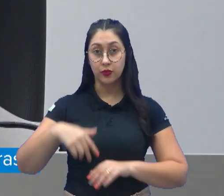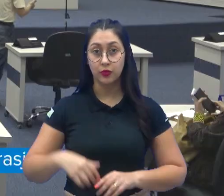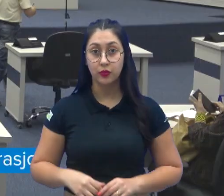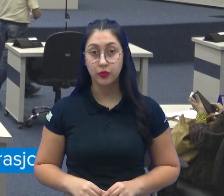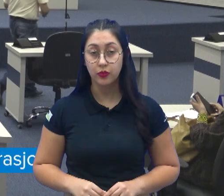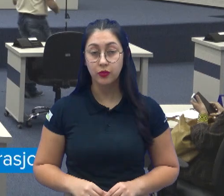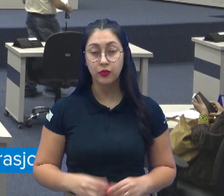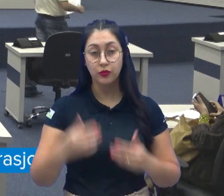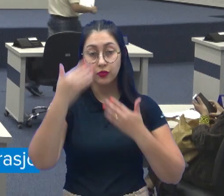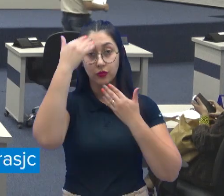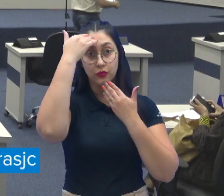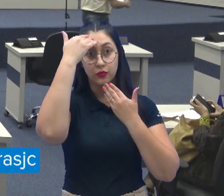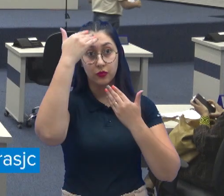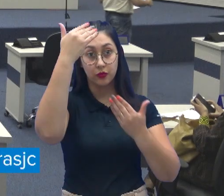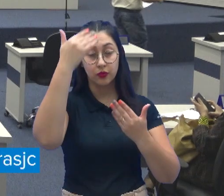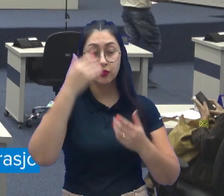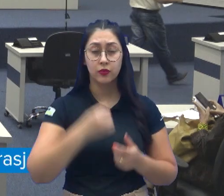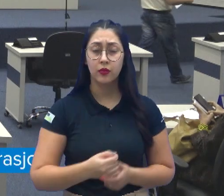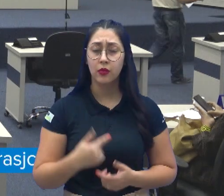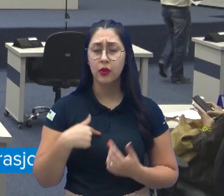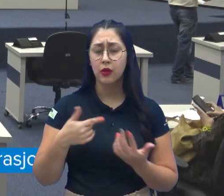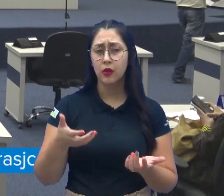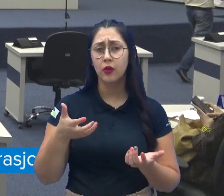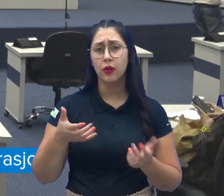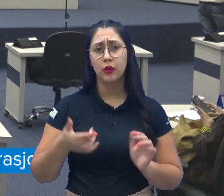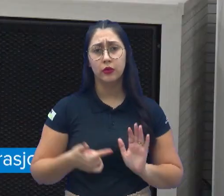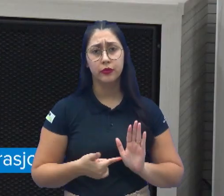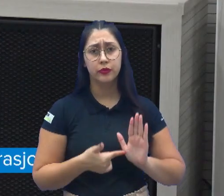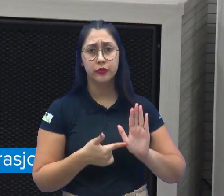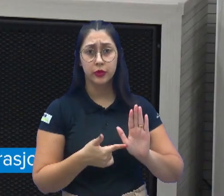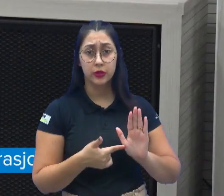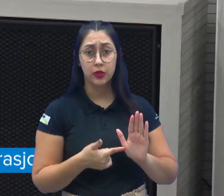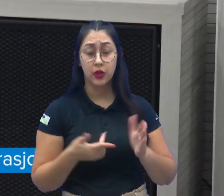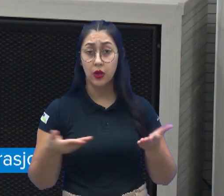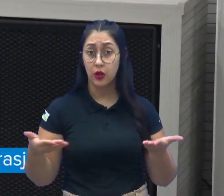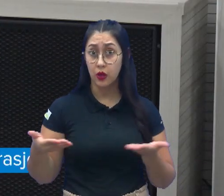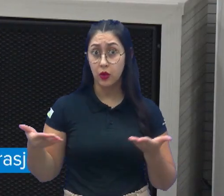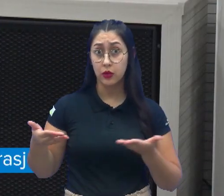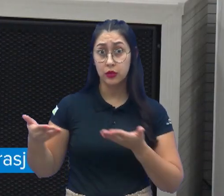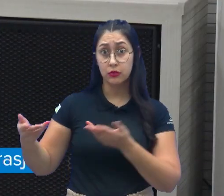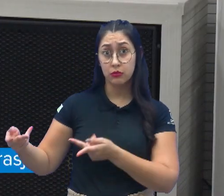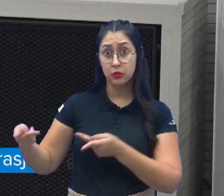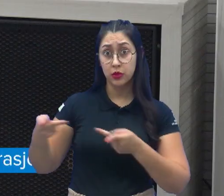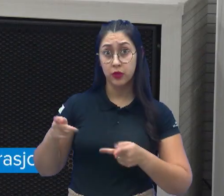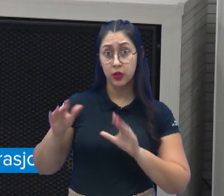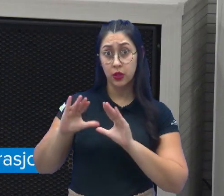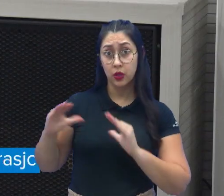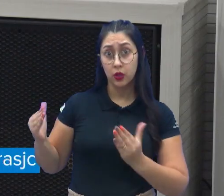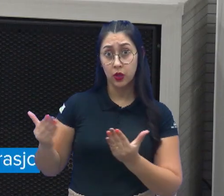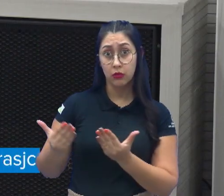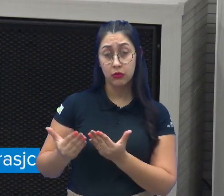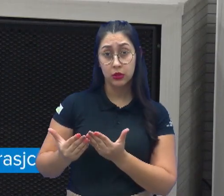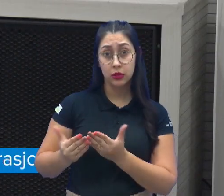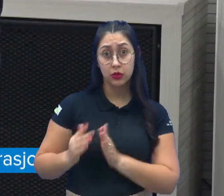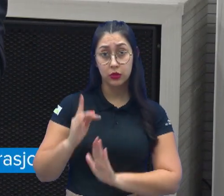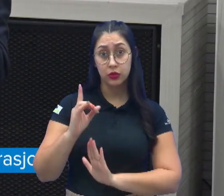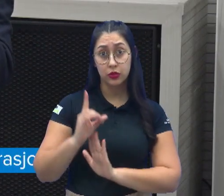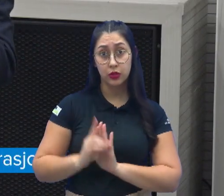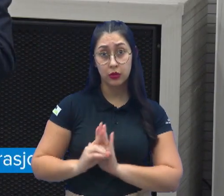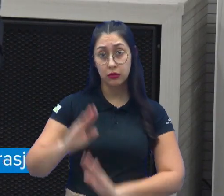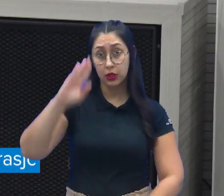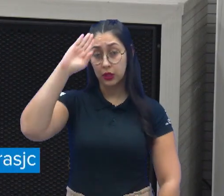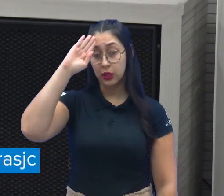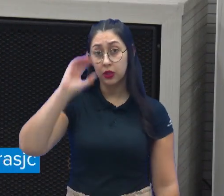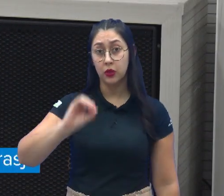Obrigado, senhor presidente. Fazer aqui o registro. Hoje vieram ao meu gabinete a Comissão de Direito Militar da OAB. Está aqui